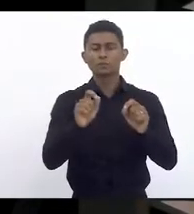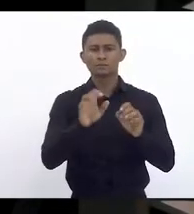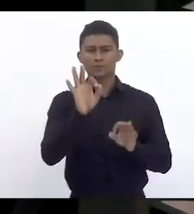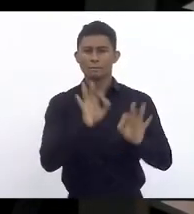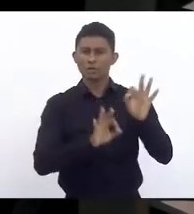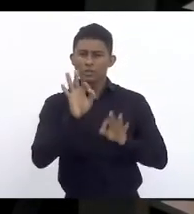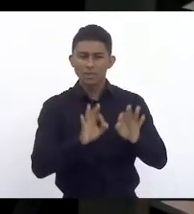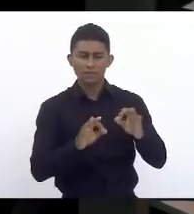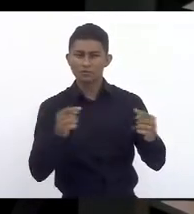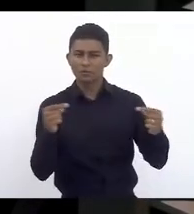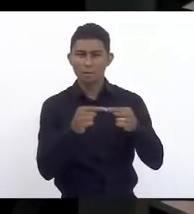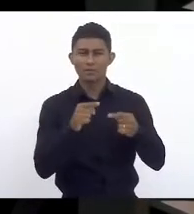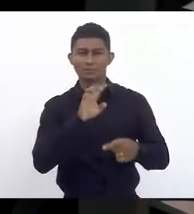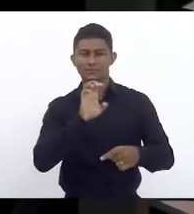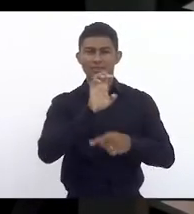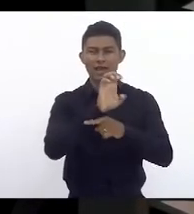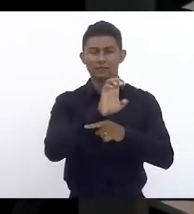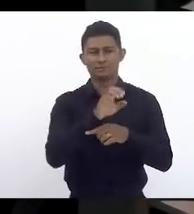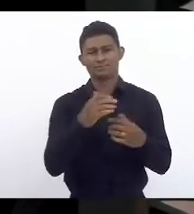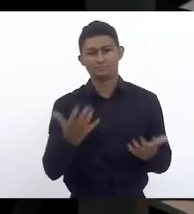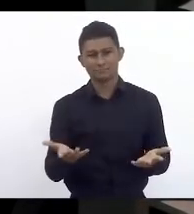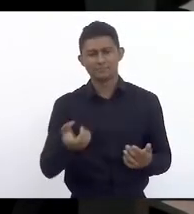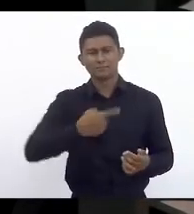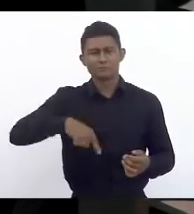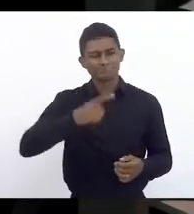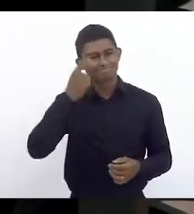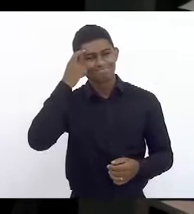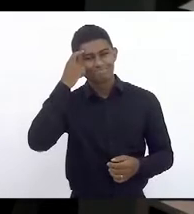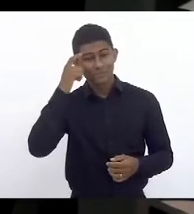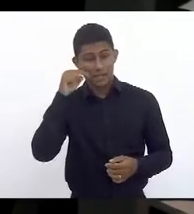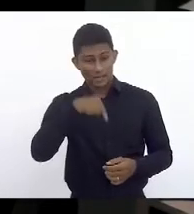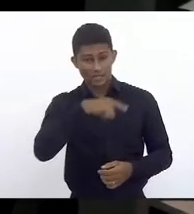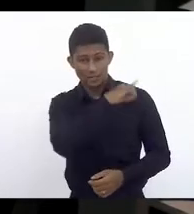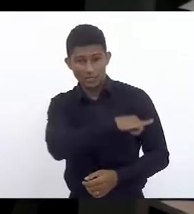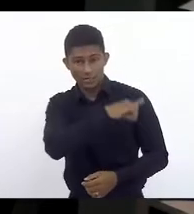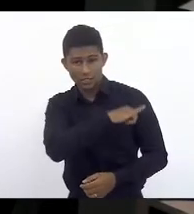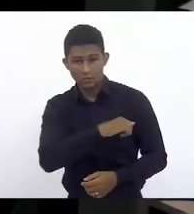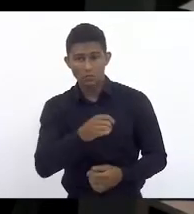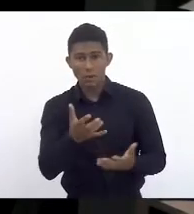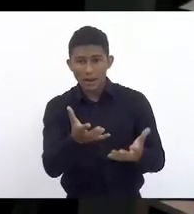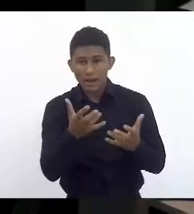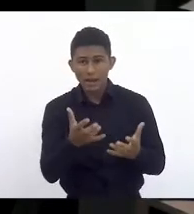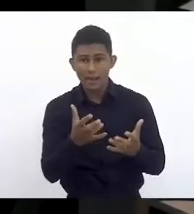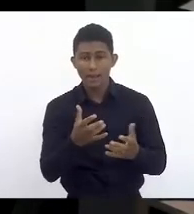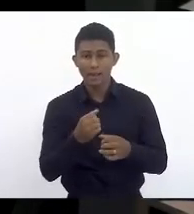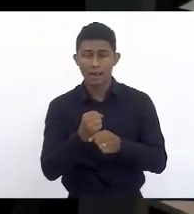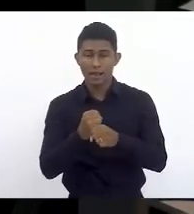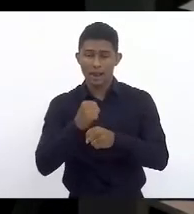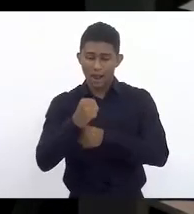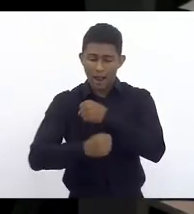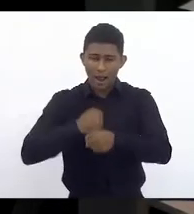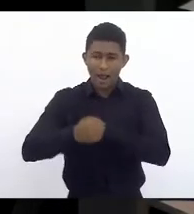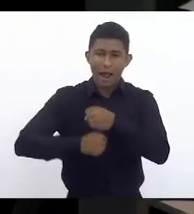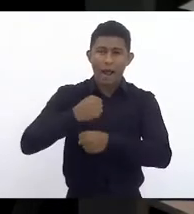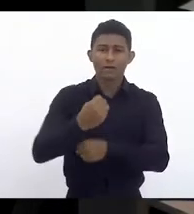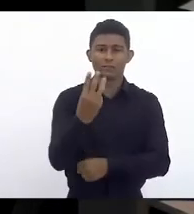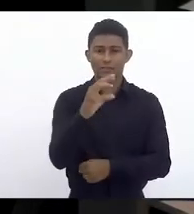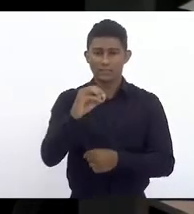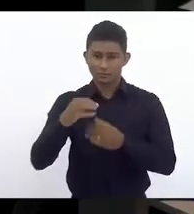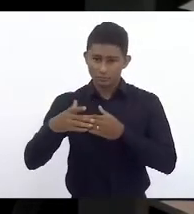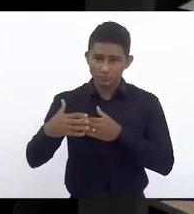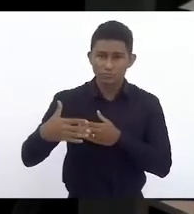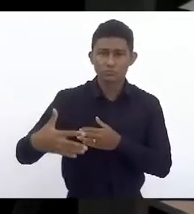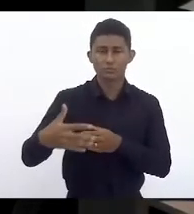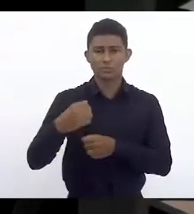de Estado. O que que a gente pretende para o Estado do Rio de Janeiro, né, nos próximos 30 anos, nos próximos